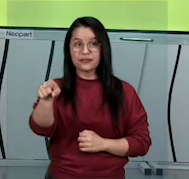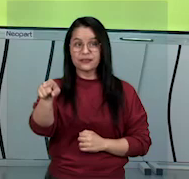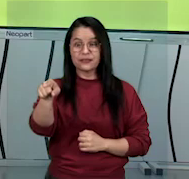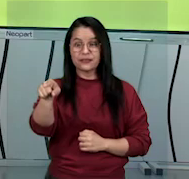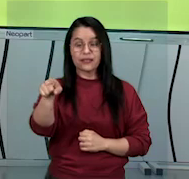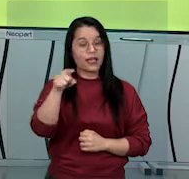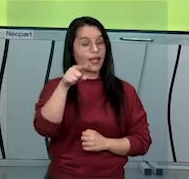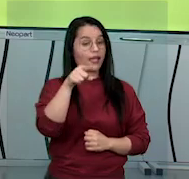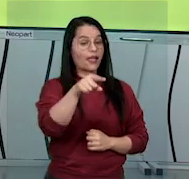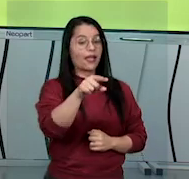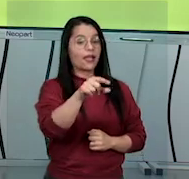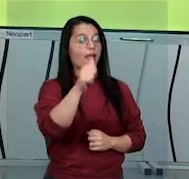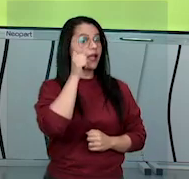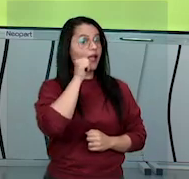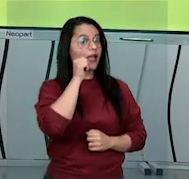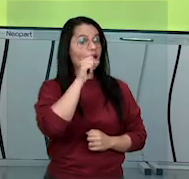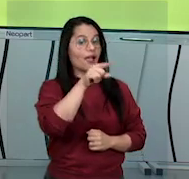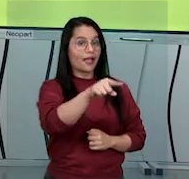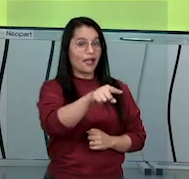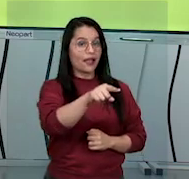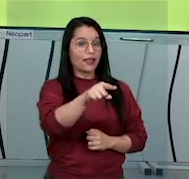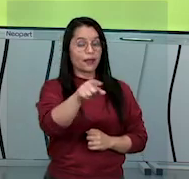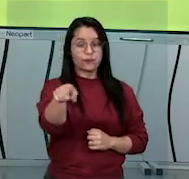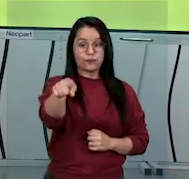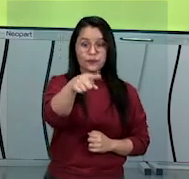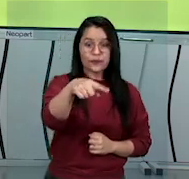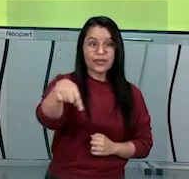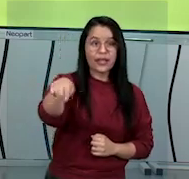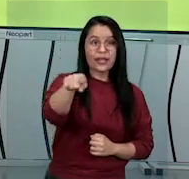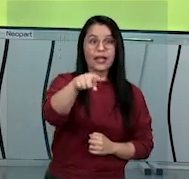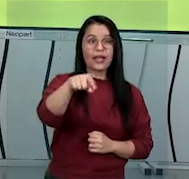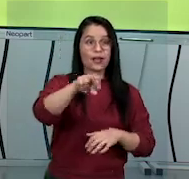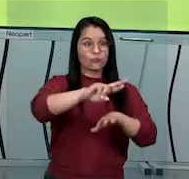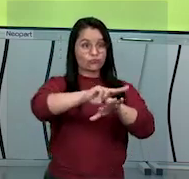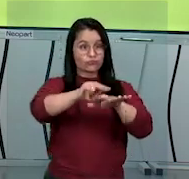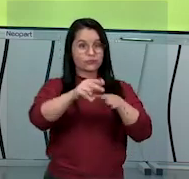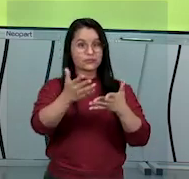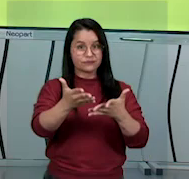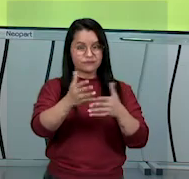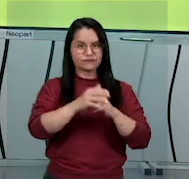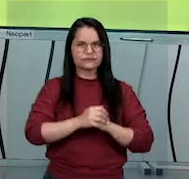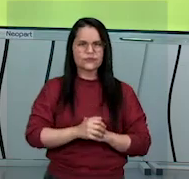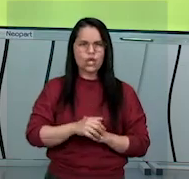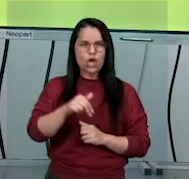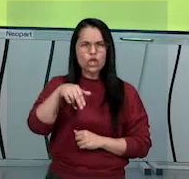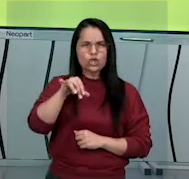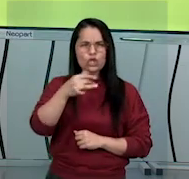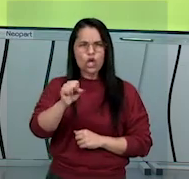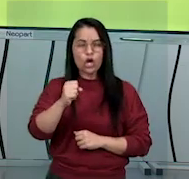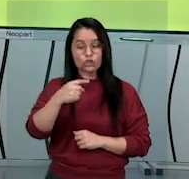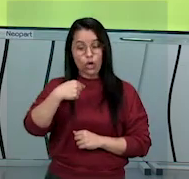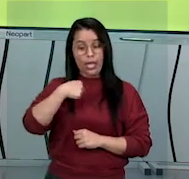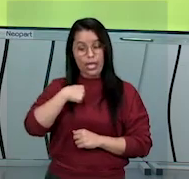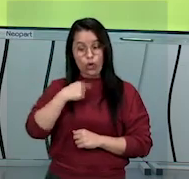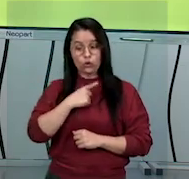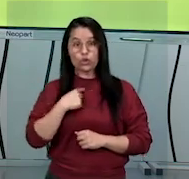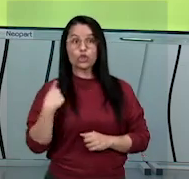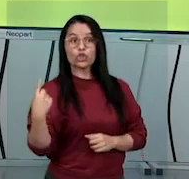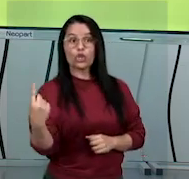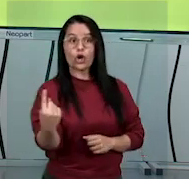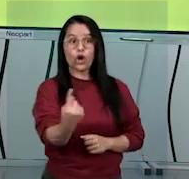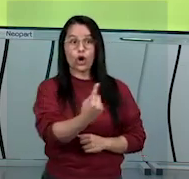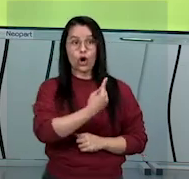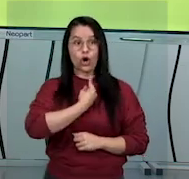é ela, são eles, certo? O nós sou eu e mais alguém. Nós somos